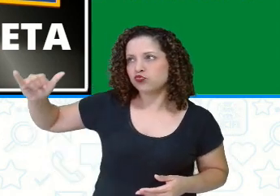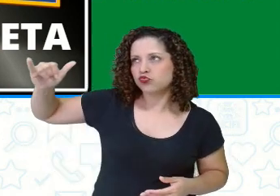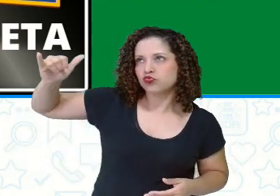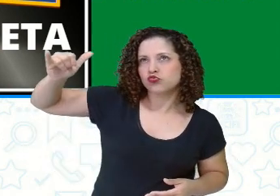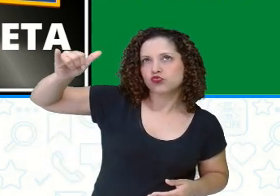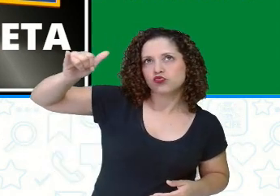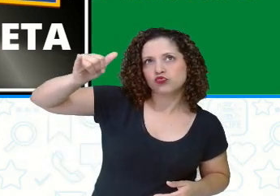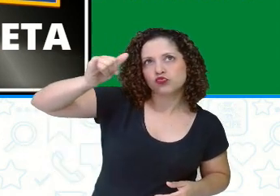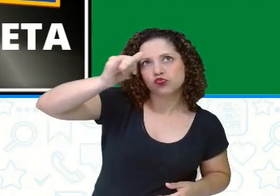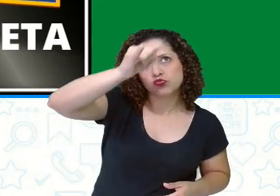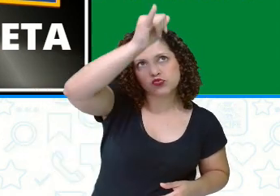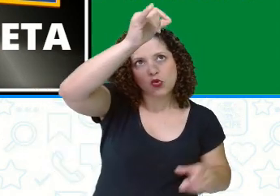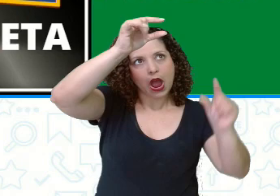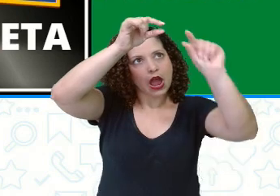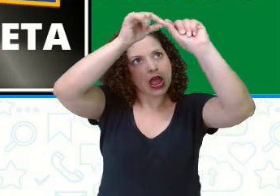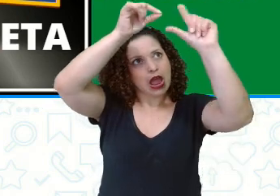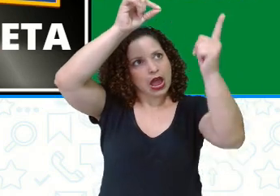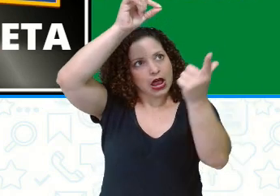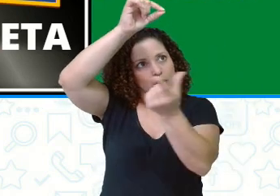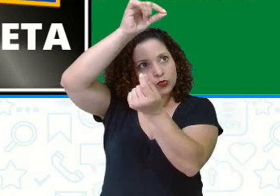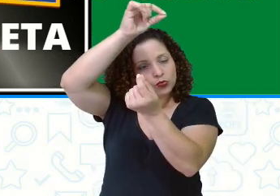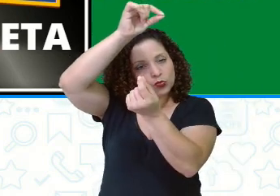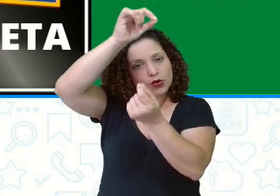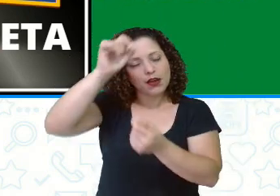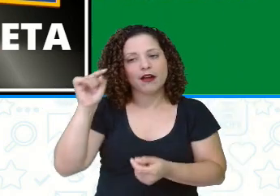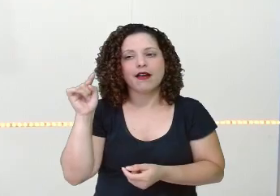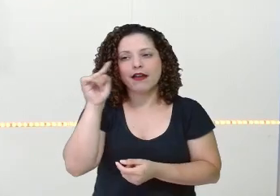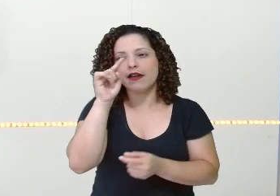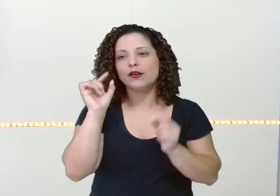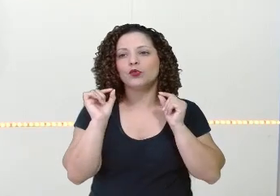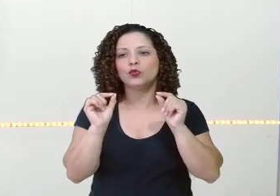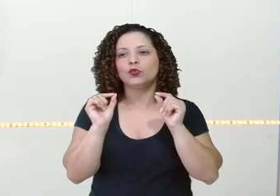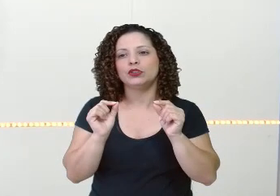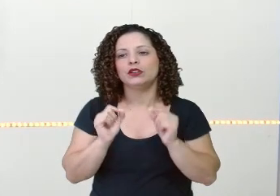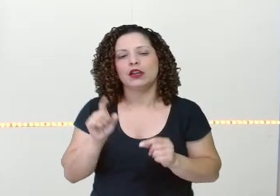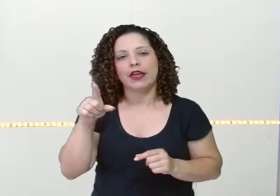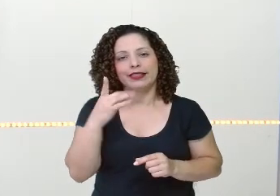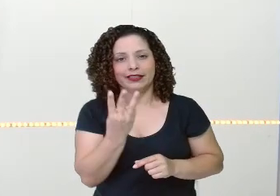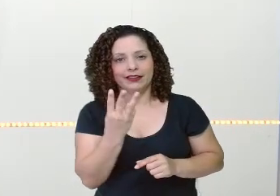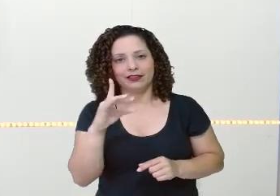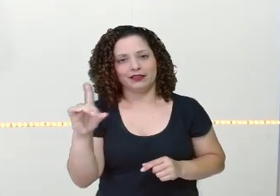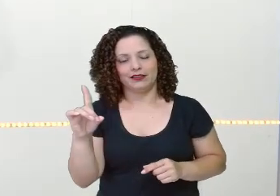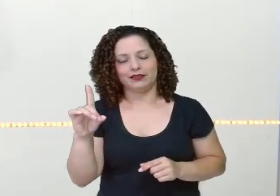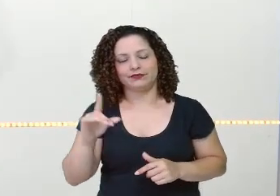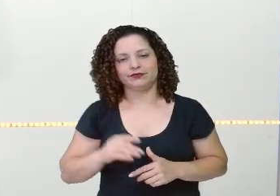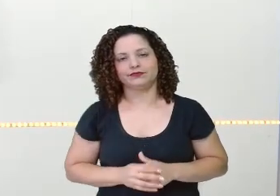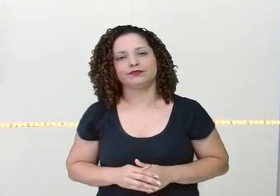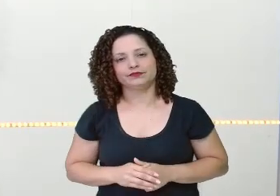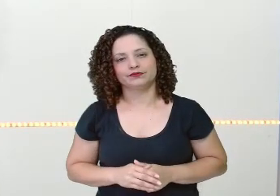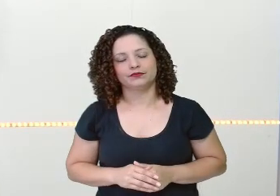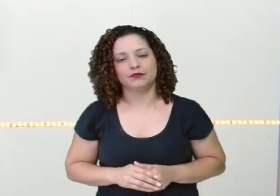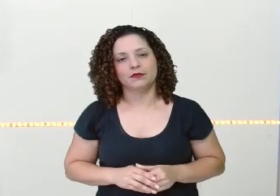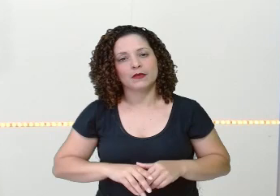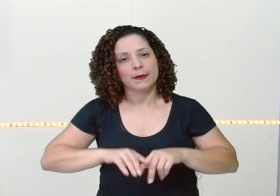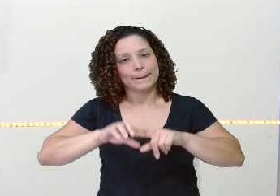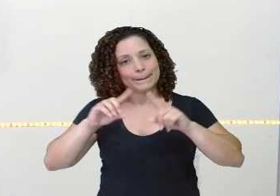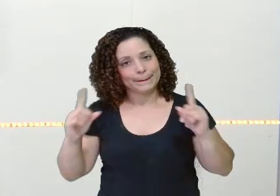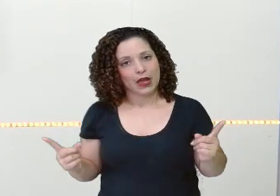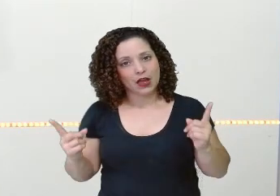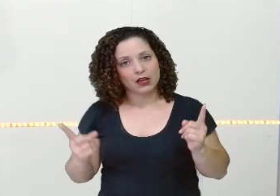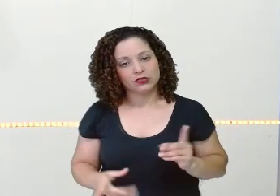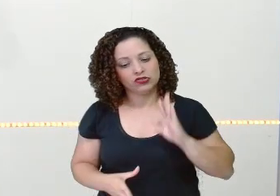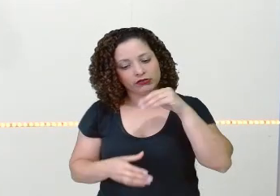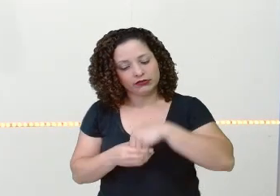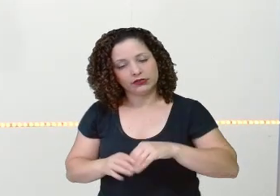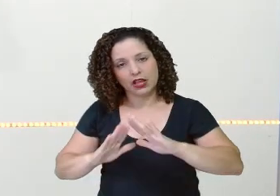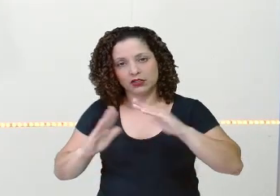Terra, assim como ela se apresenta aí nessa imagem, tridimensional, né? Já quando a gente está na escola, a gente está estudando a